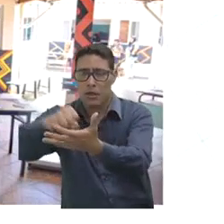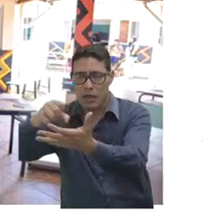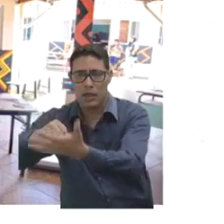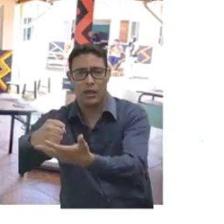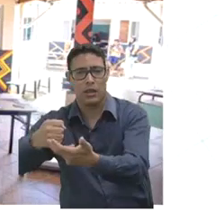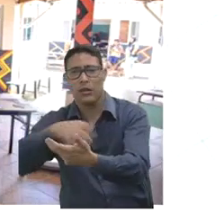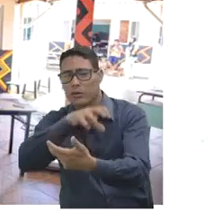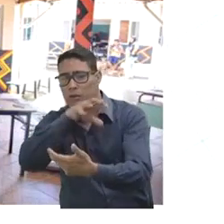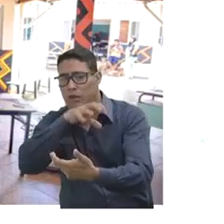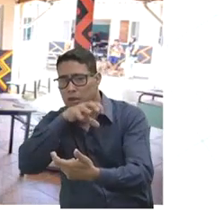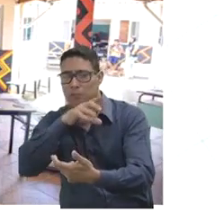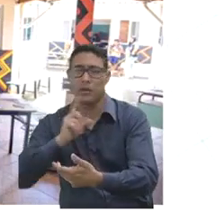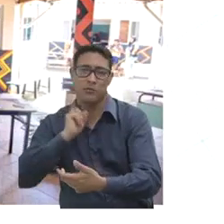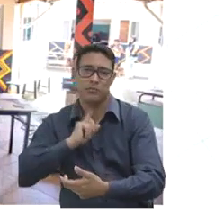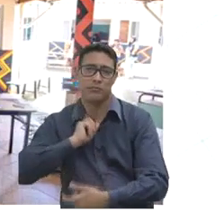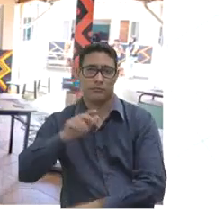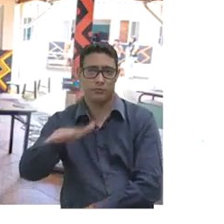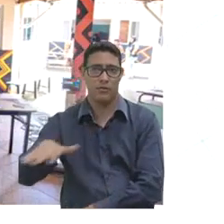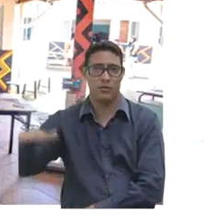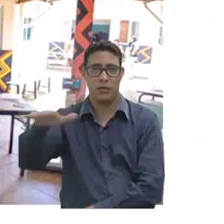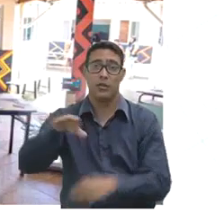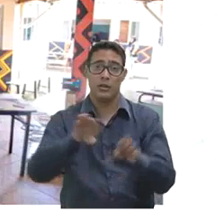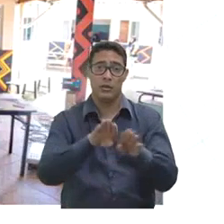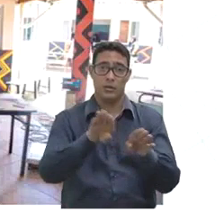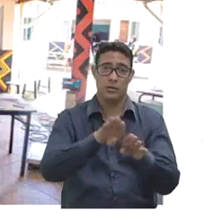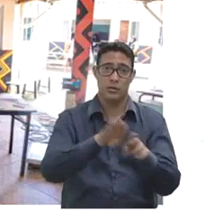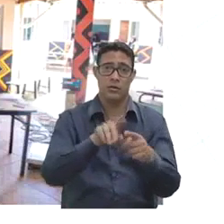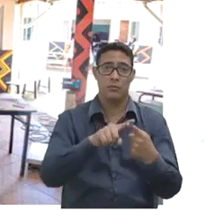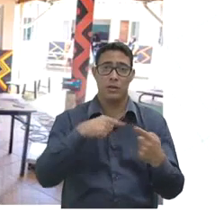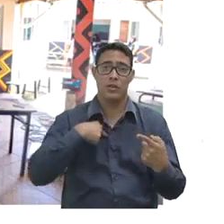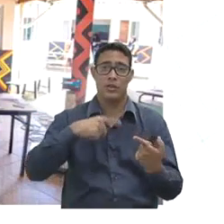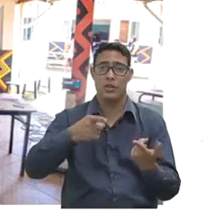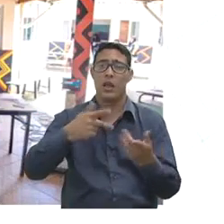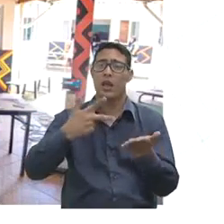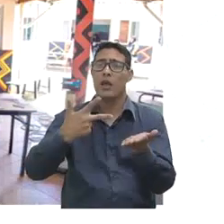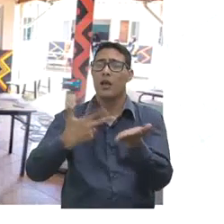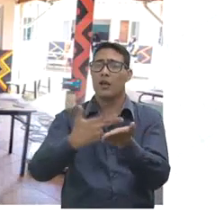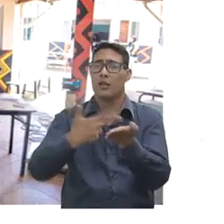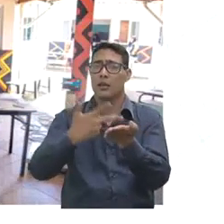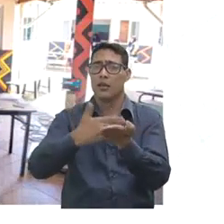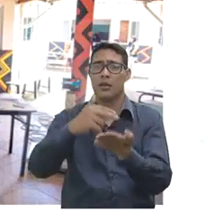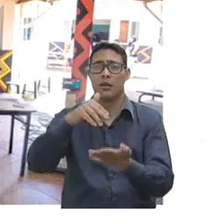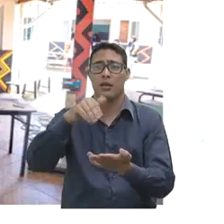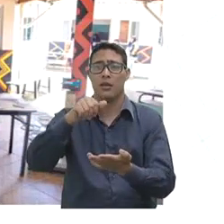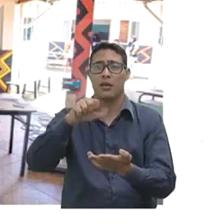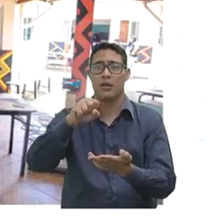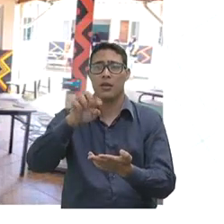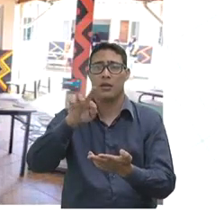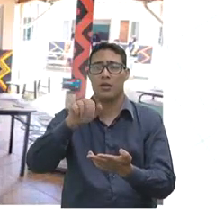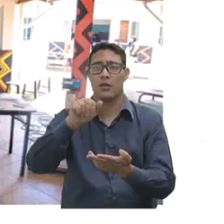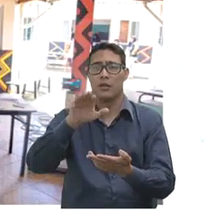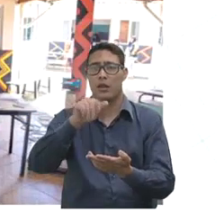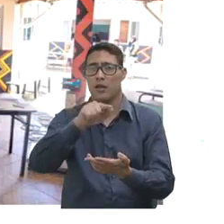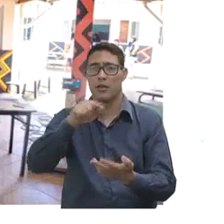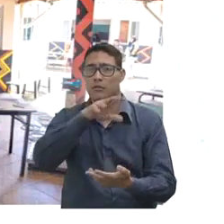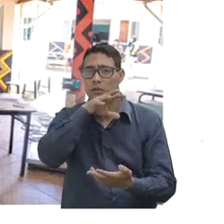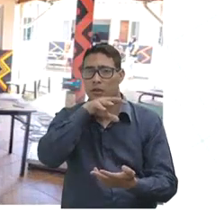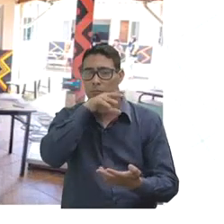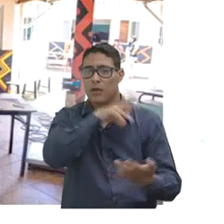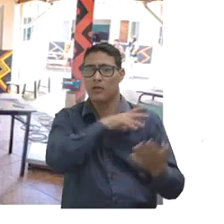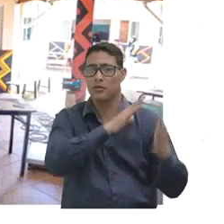Minas Gerais e o programa de esterilização de animais domésticos com os números aqui apresentados é bom